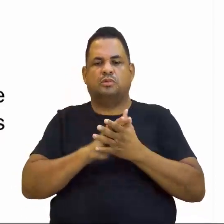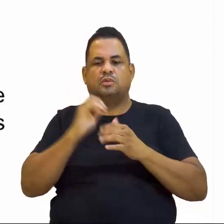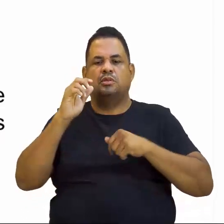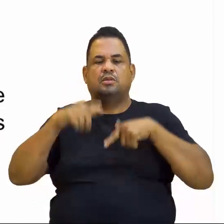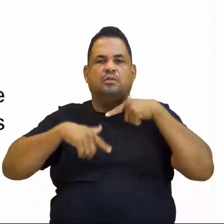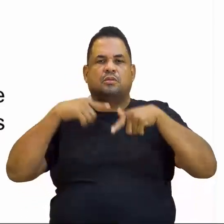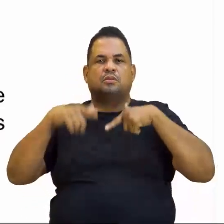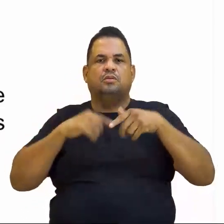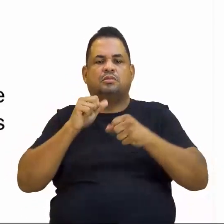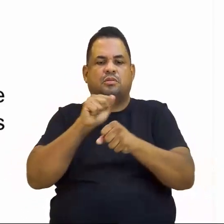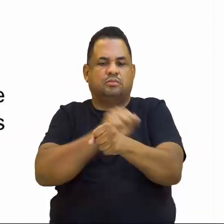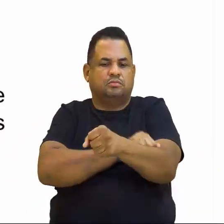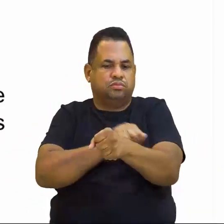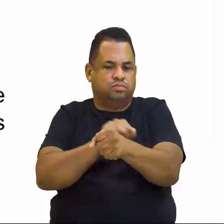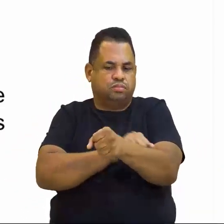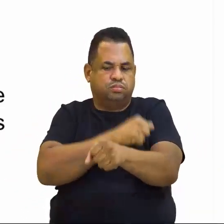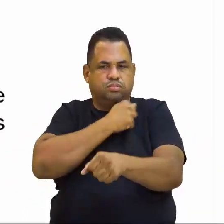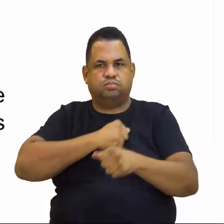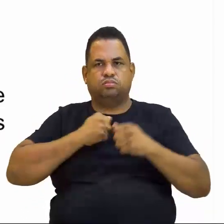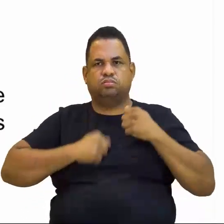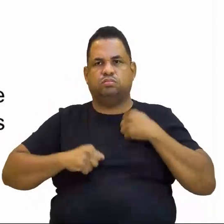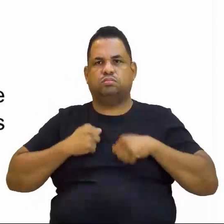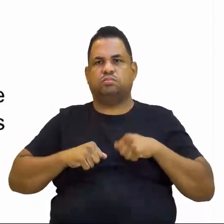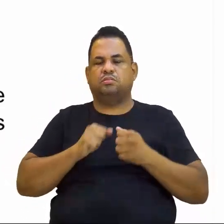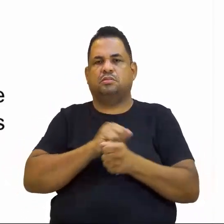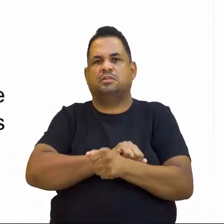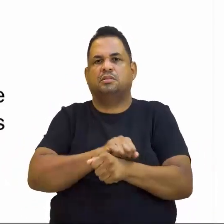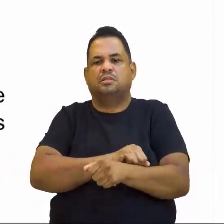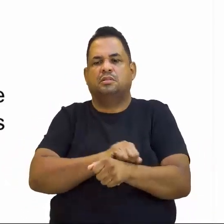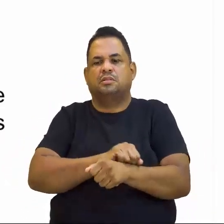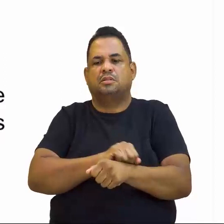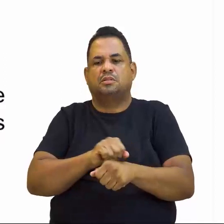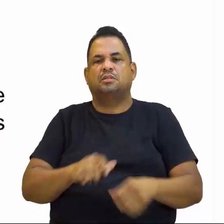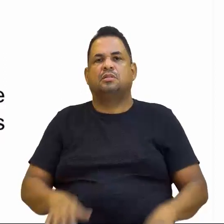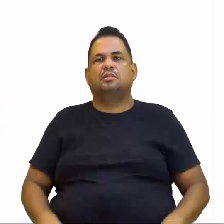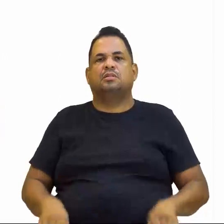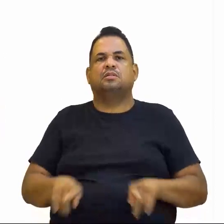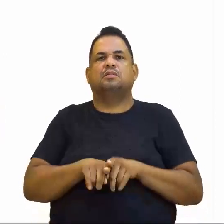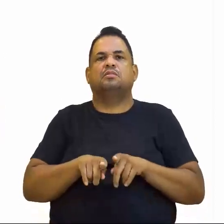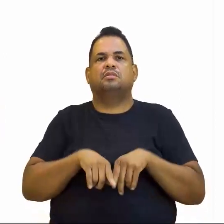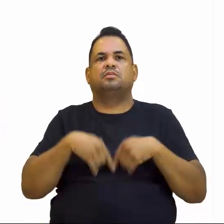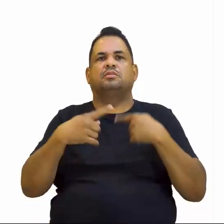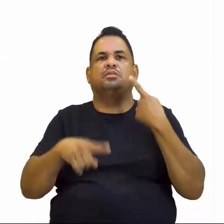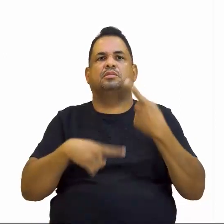de sabão, a gente vai já conhecer com um pouco mais de profundidade.